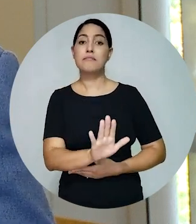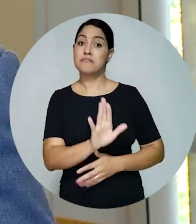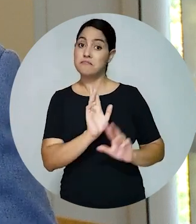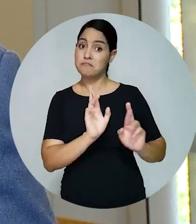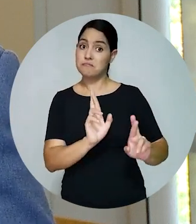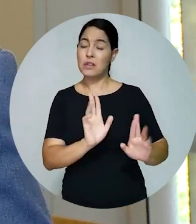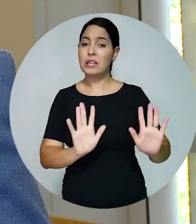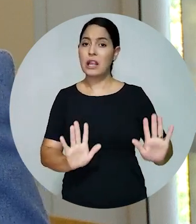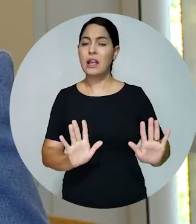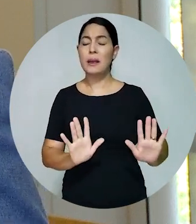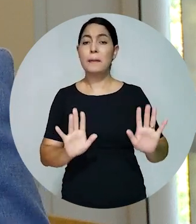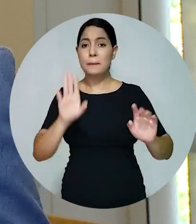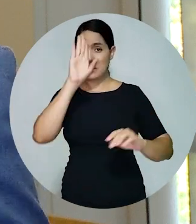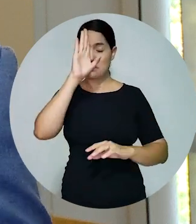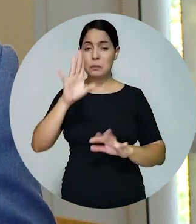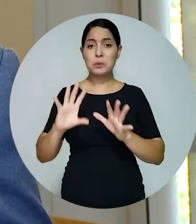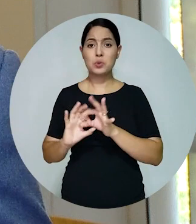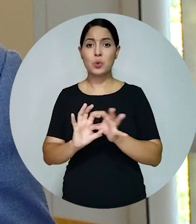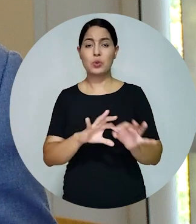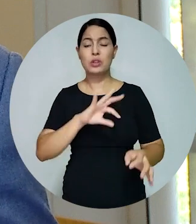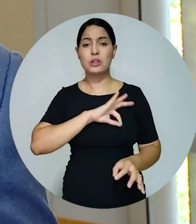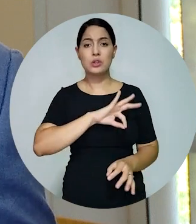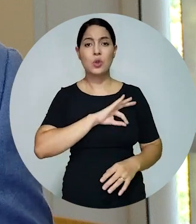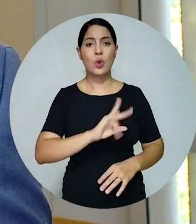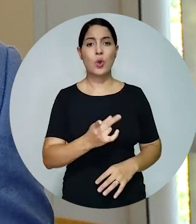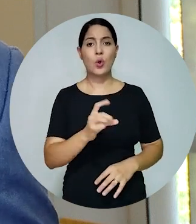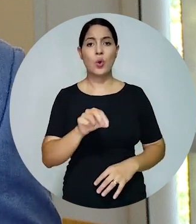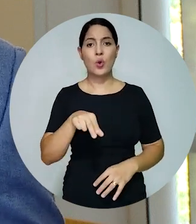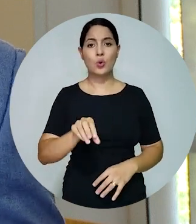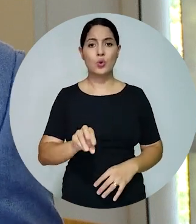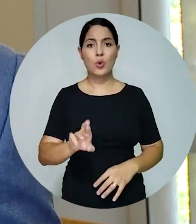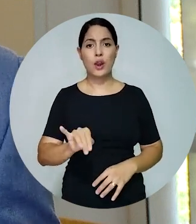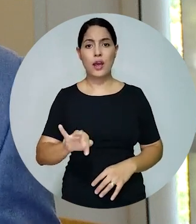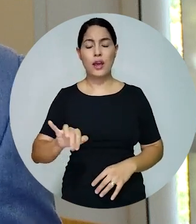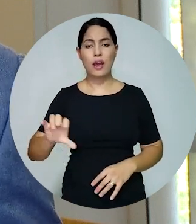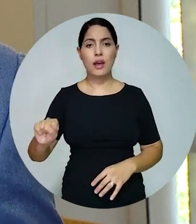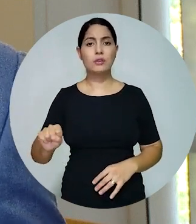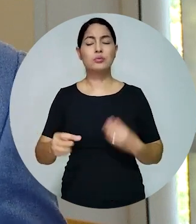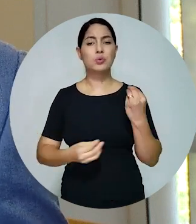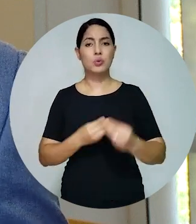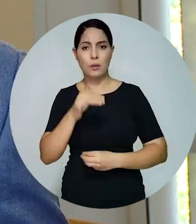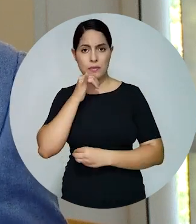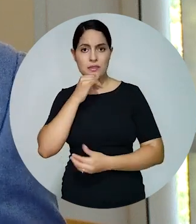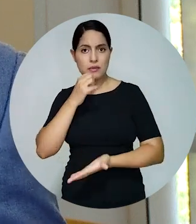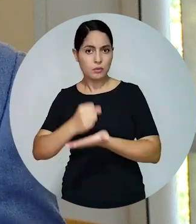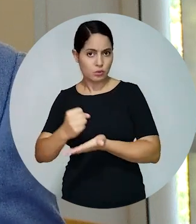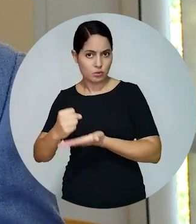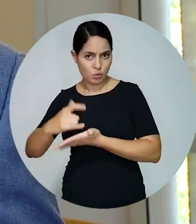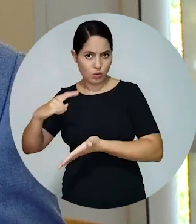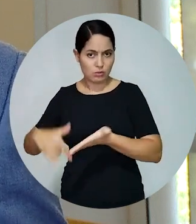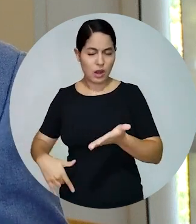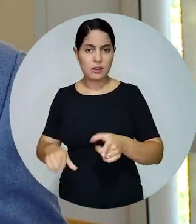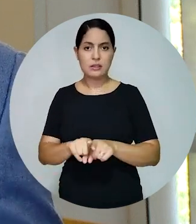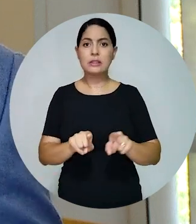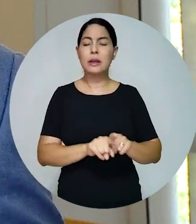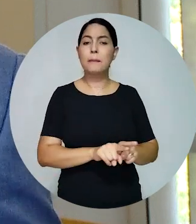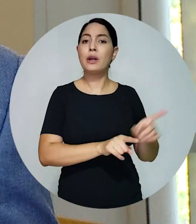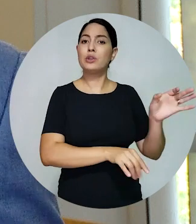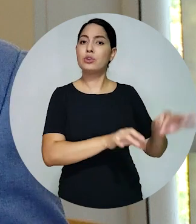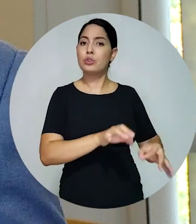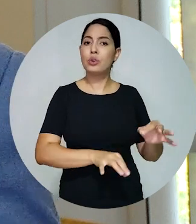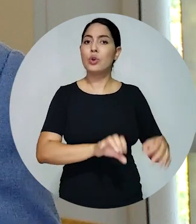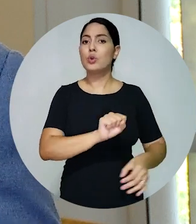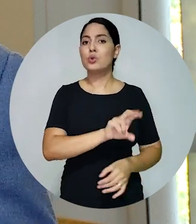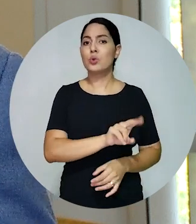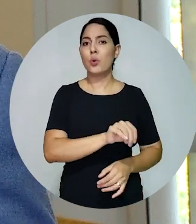poderes judiciários sejam aprovadas, principalmente no que diz respeito aos honorários dos advogados, aos honorários tanto